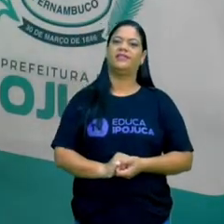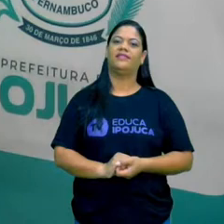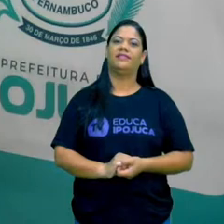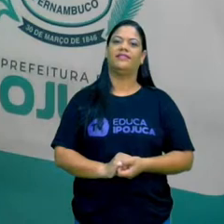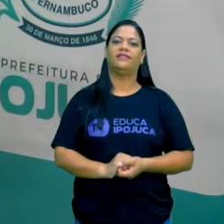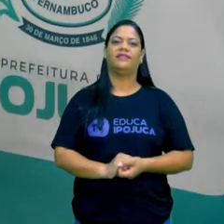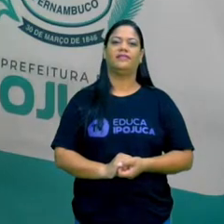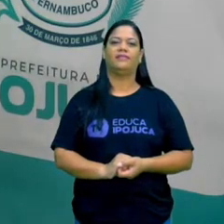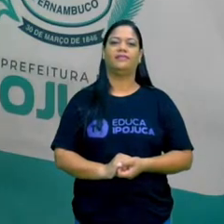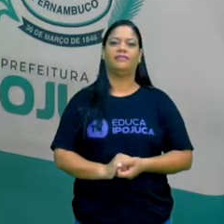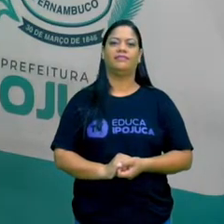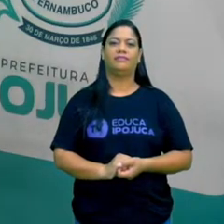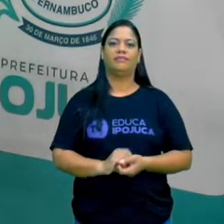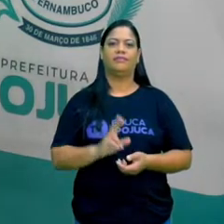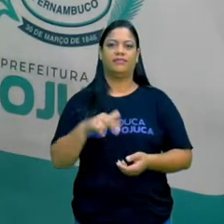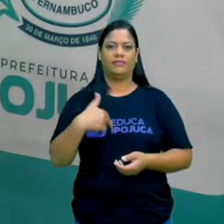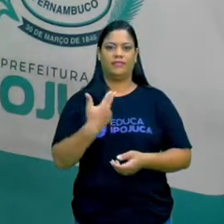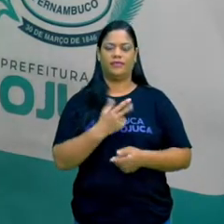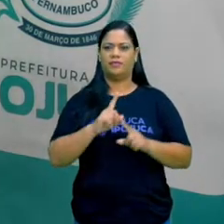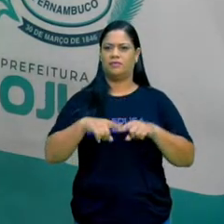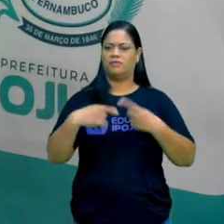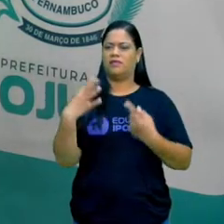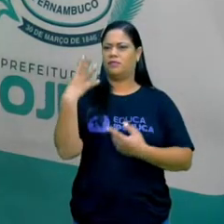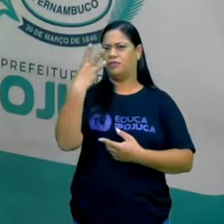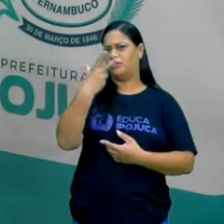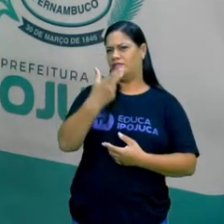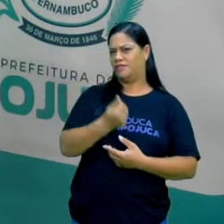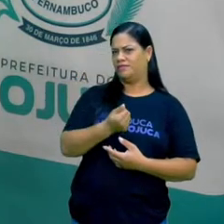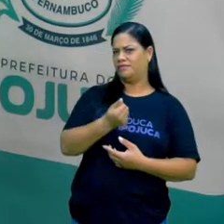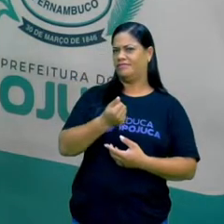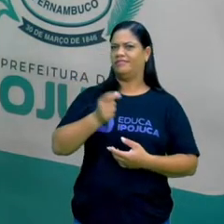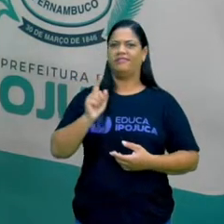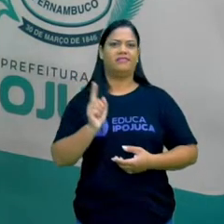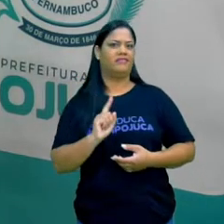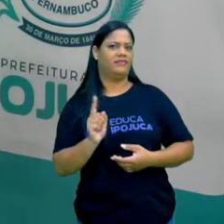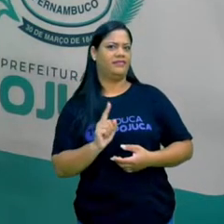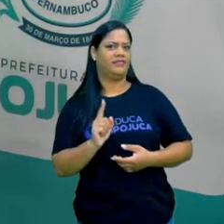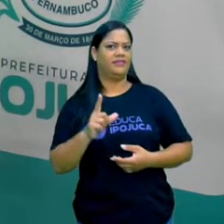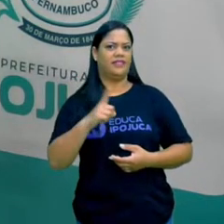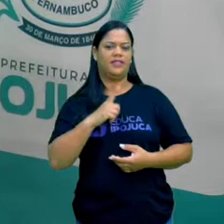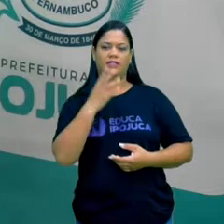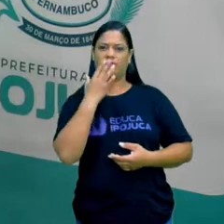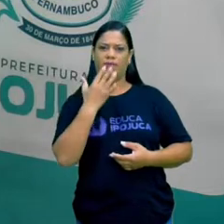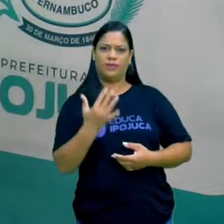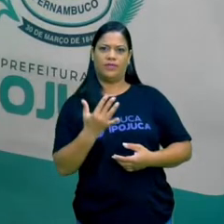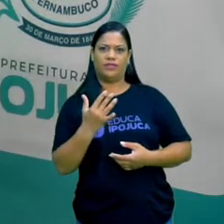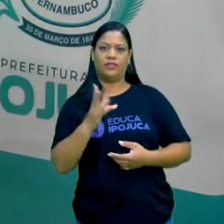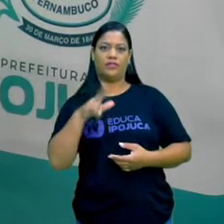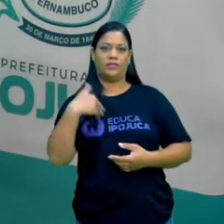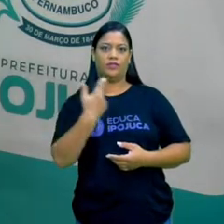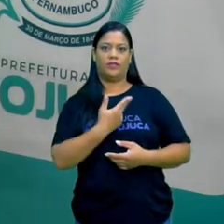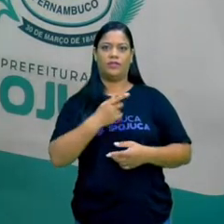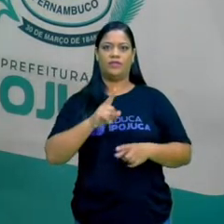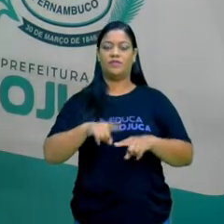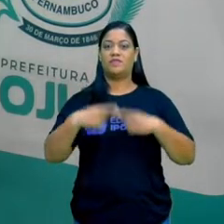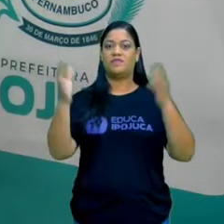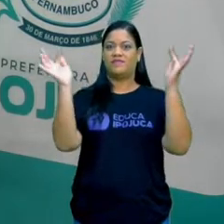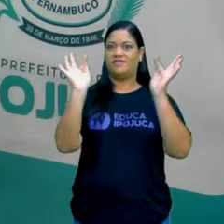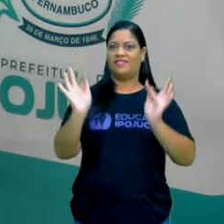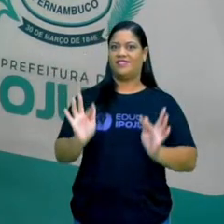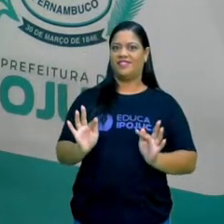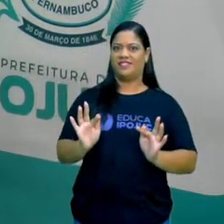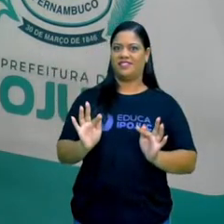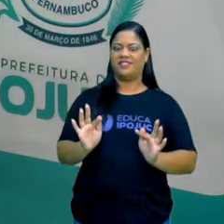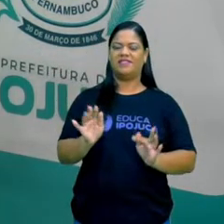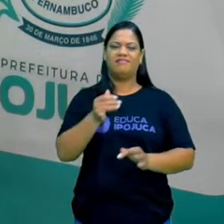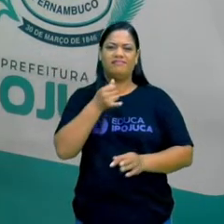cores têm a ver com deixar a gente mais bonito ou não? Será que existem cores que deixa a gente alegre, que deixa a